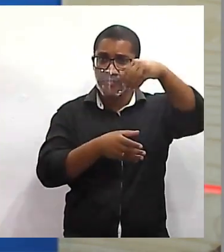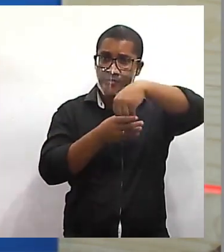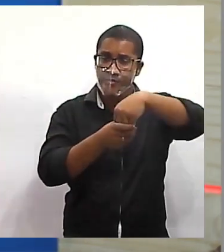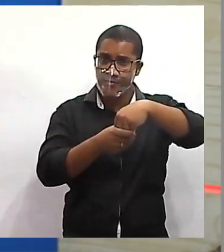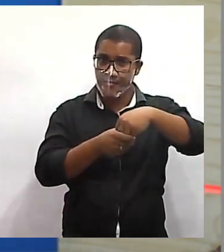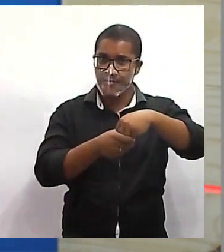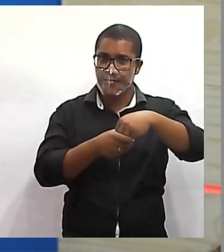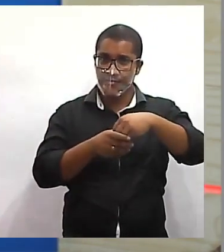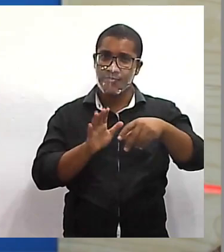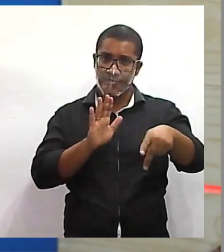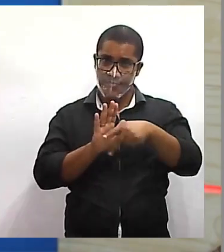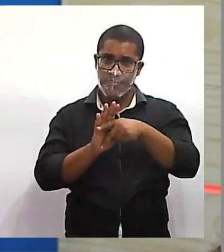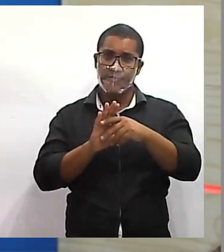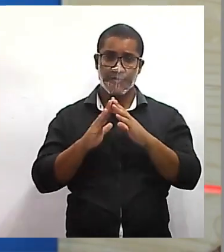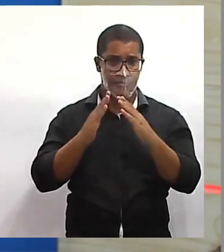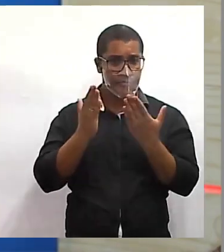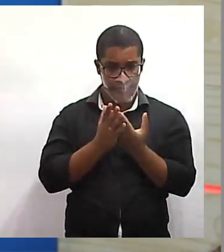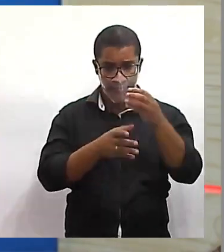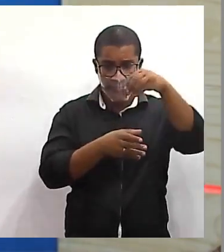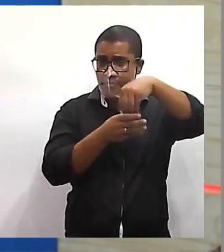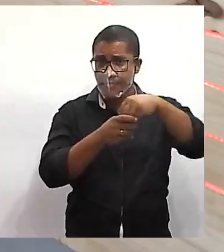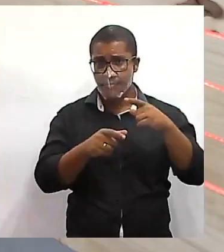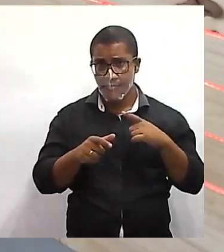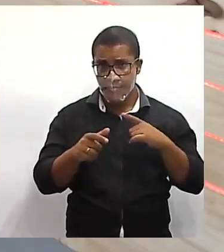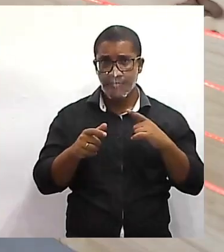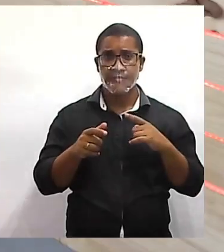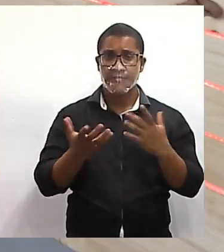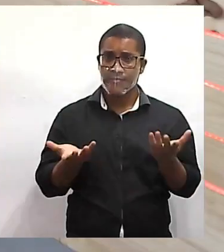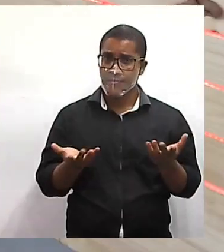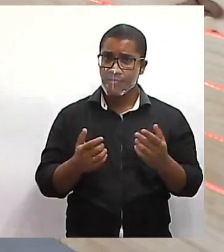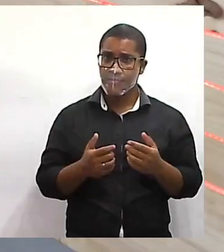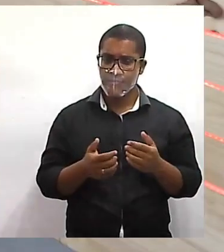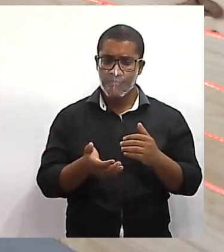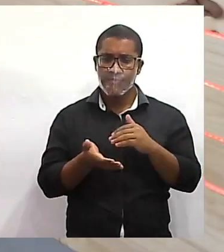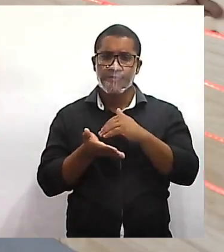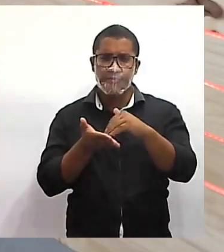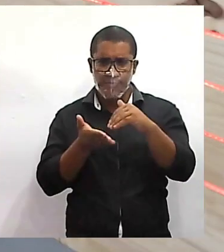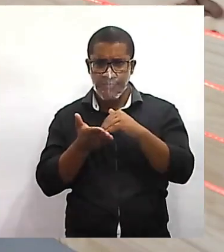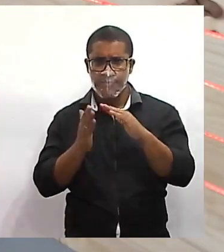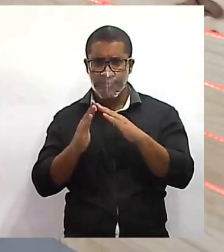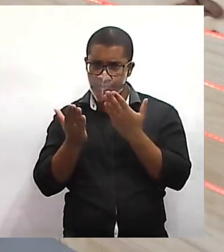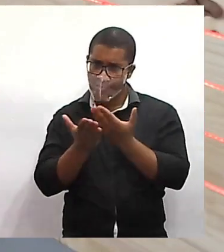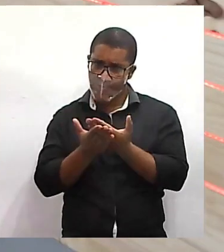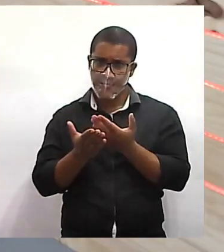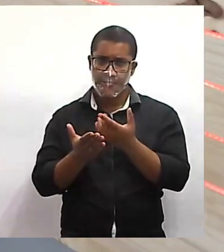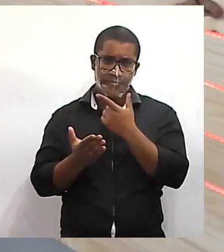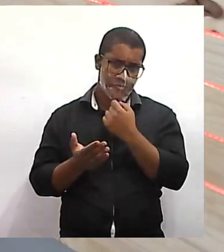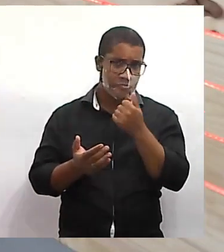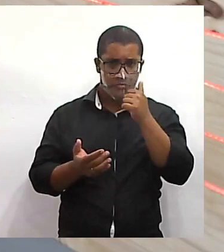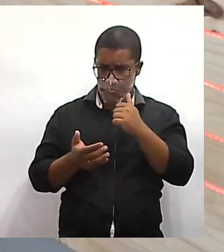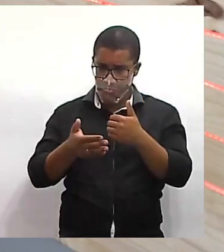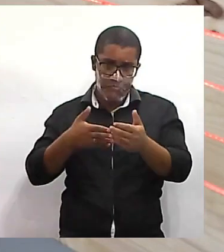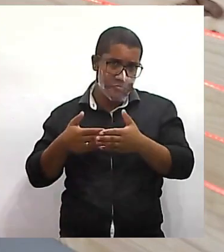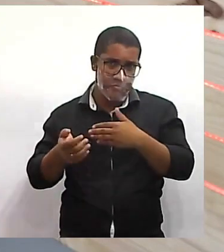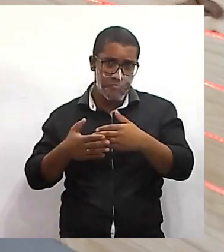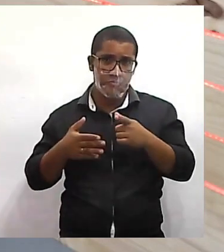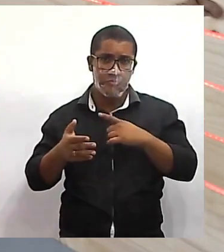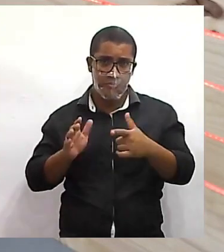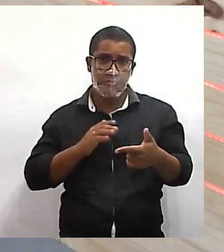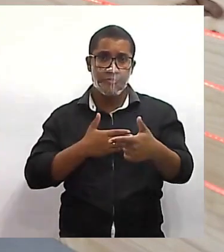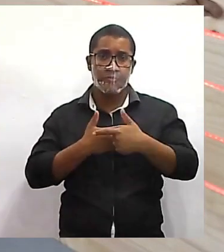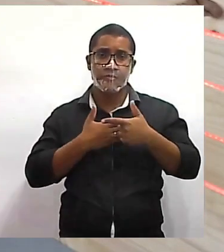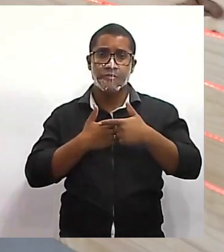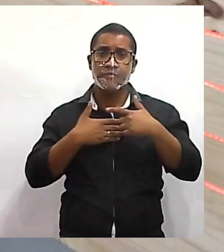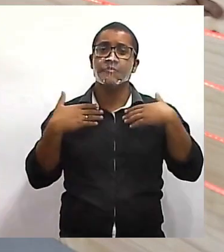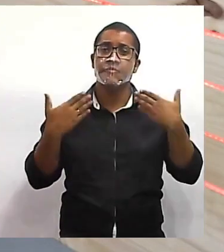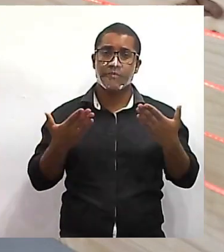que fazem parte da instituição. Exatamente. E o secretário escolar, a secretária escolar, tem um papel